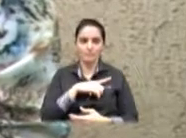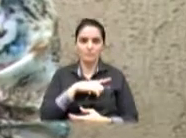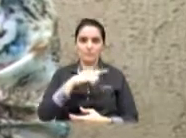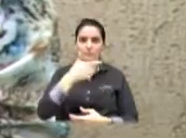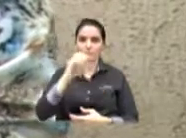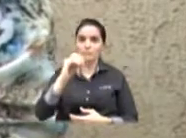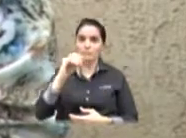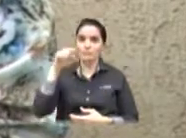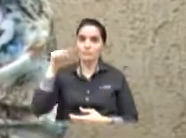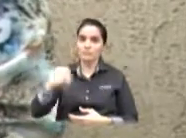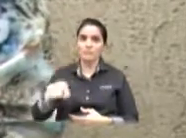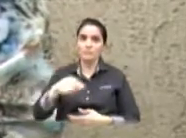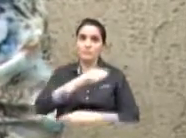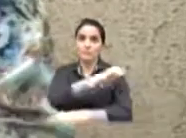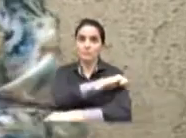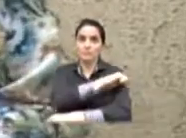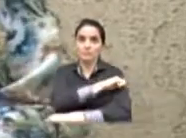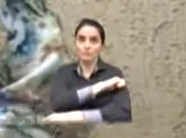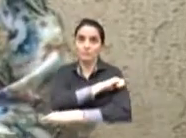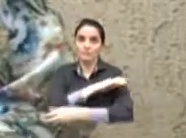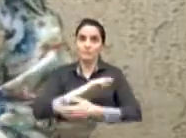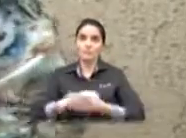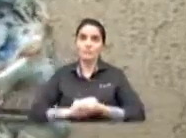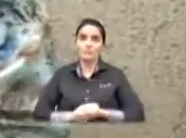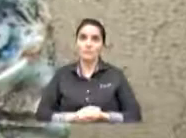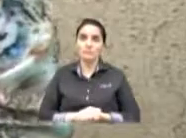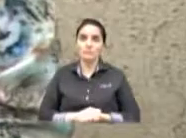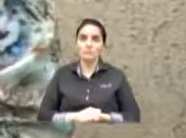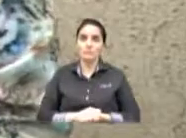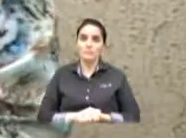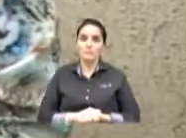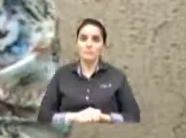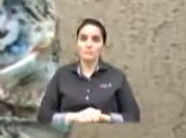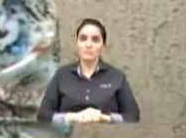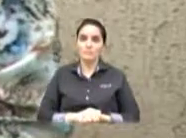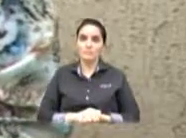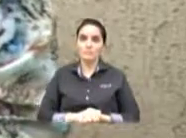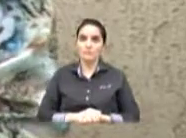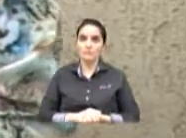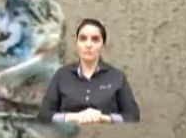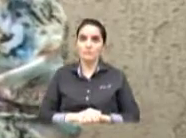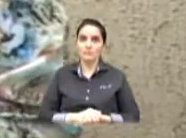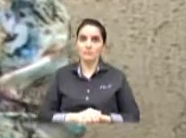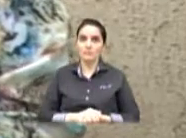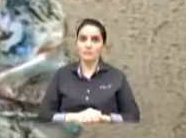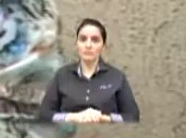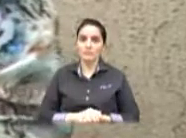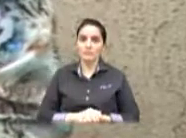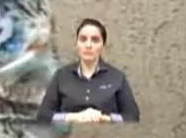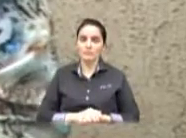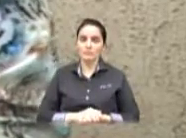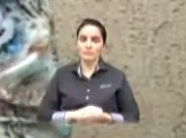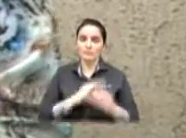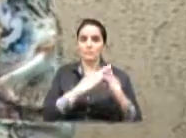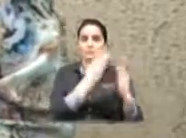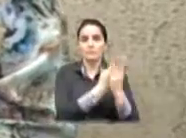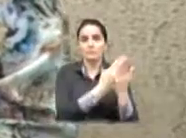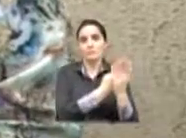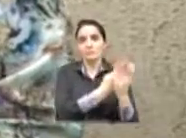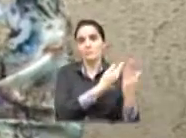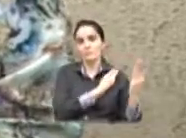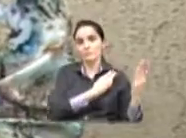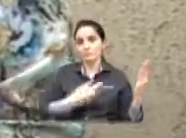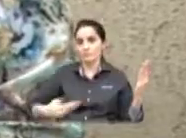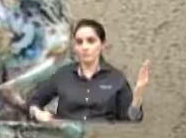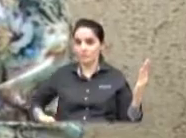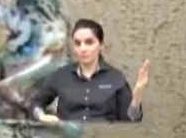av o tempo voa nós temos mais de 20 mil alunos na rede pública municipal e